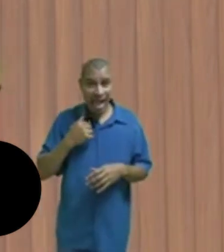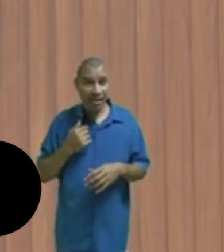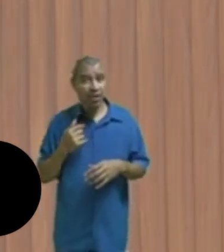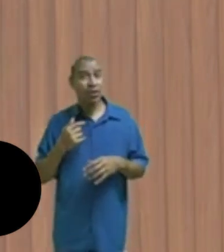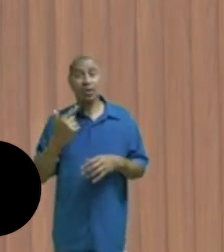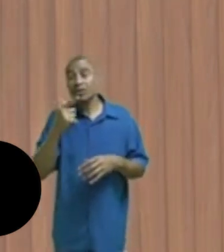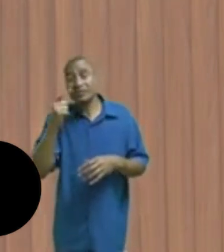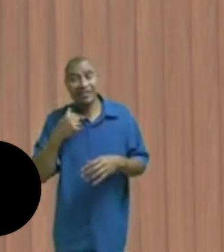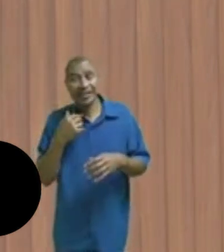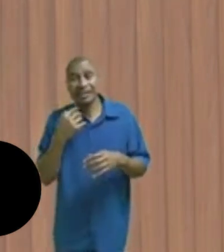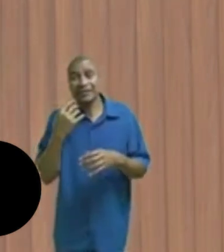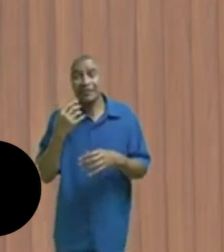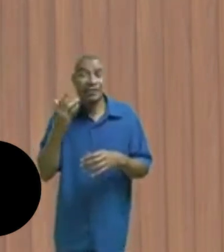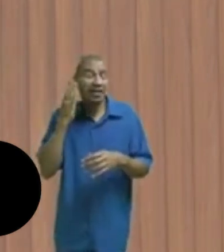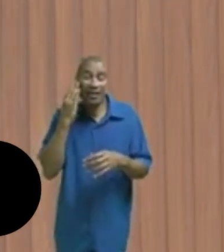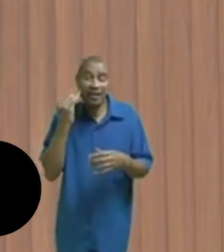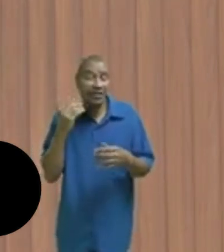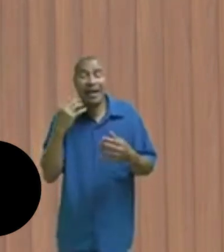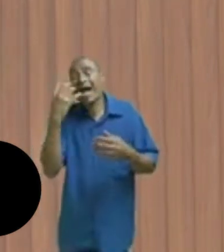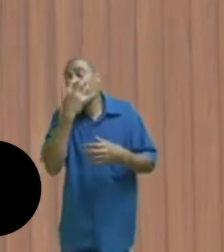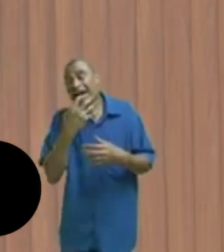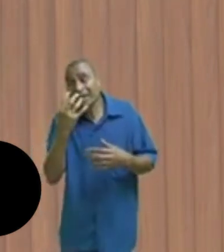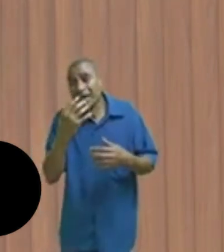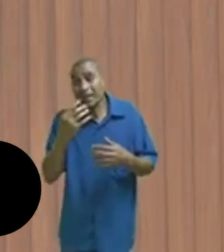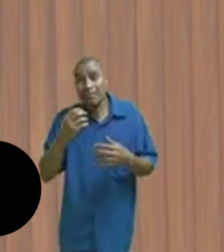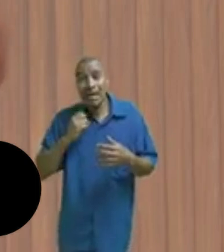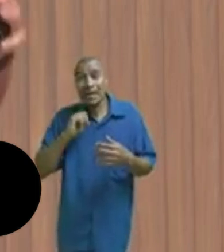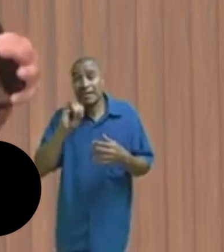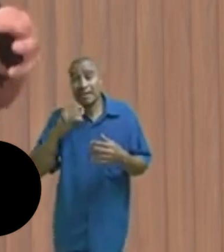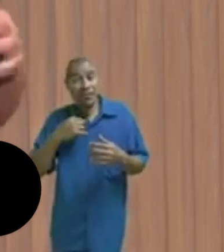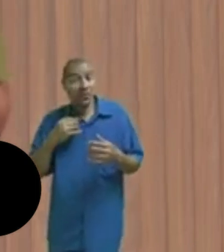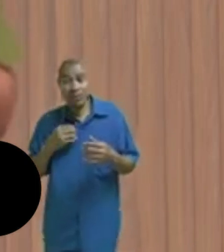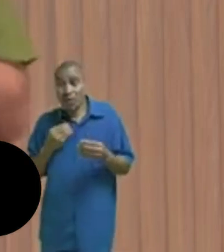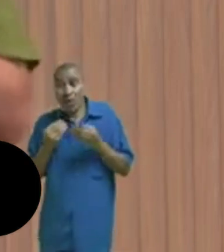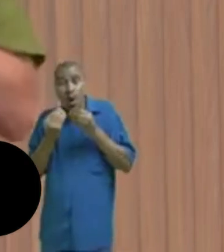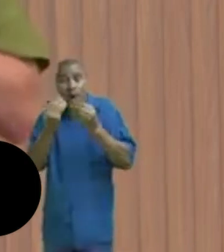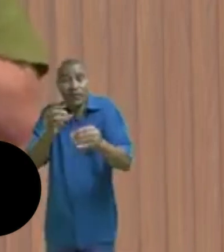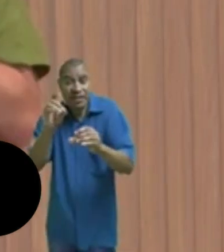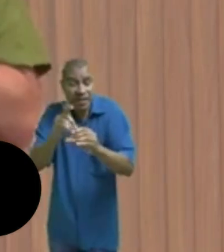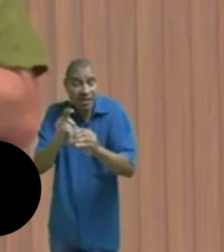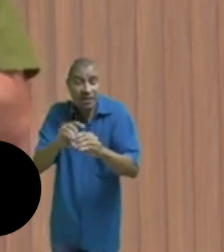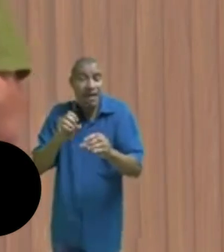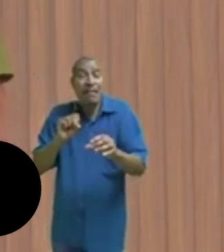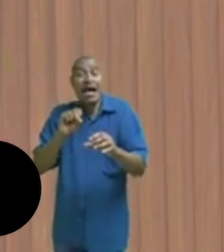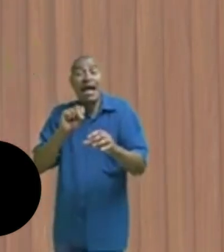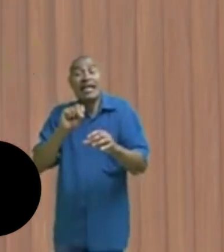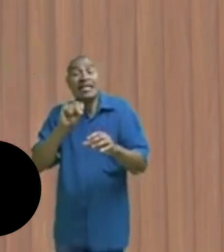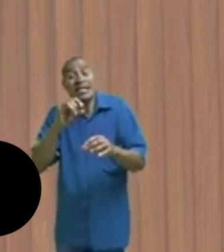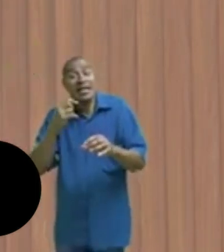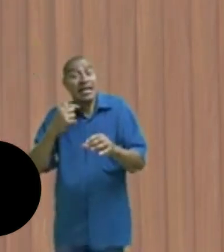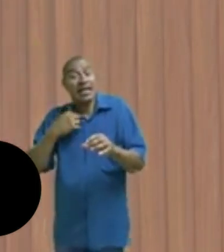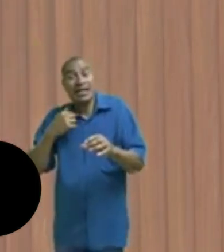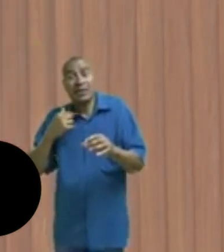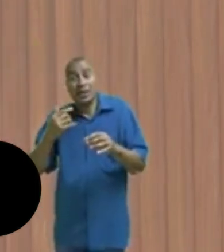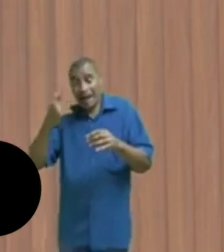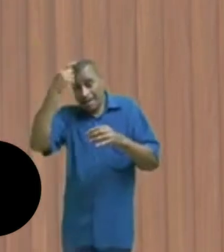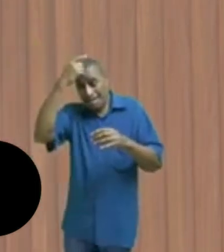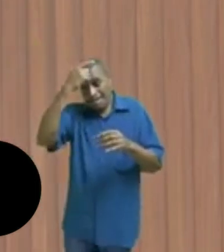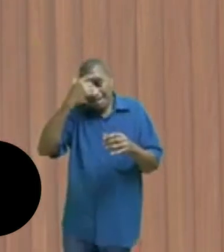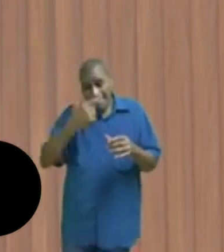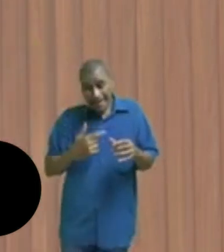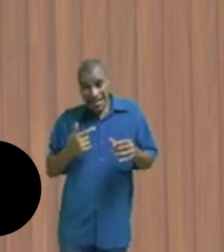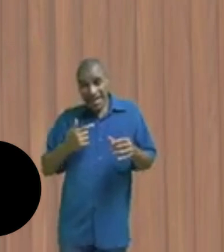tenha voz para cantar, mesmo que eu não tenha dado oferta nos últimos anos, mesmo que a minha vida moral não